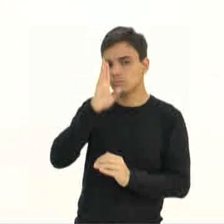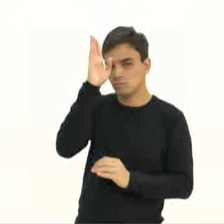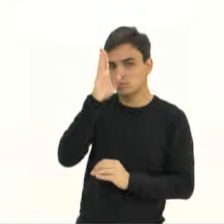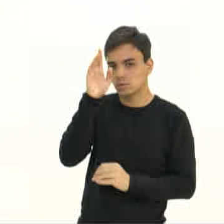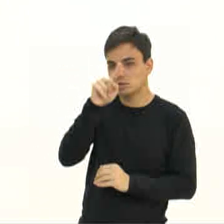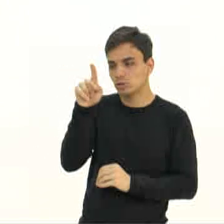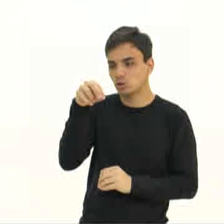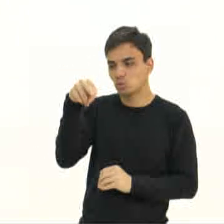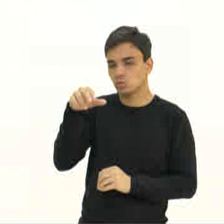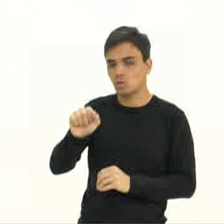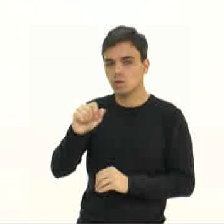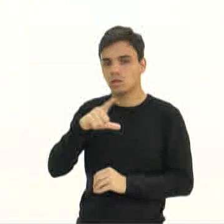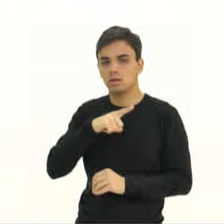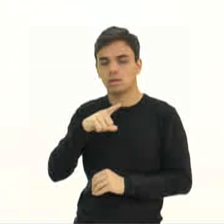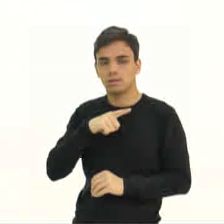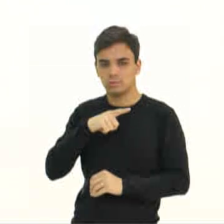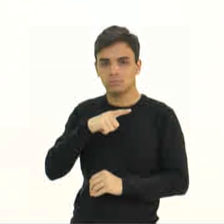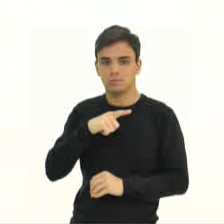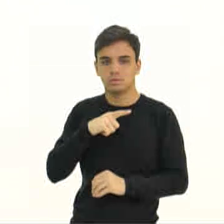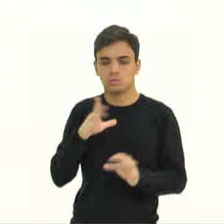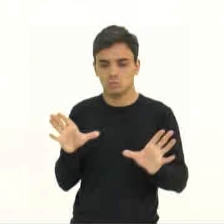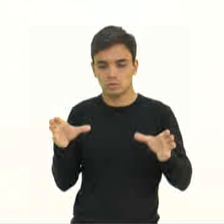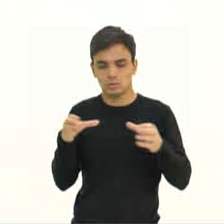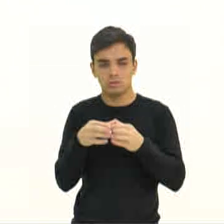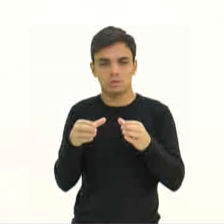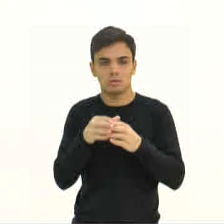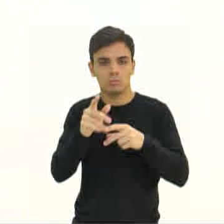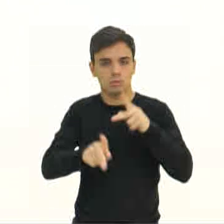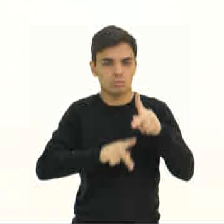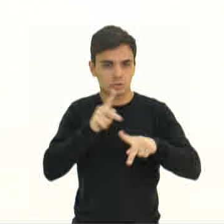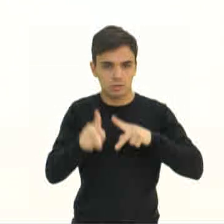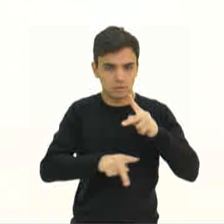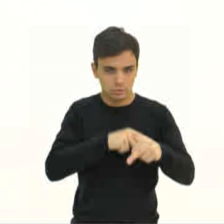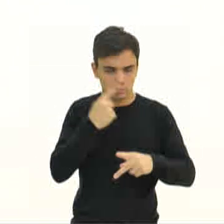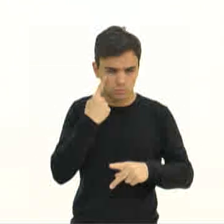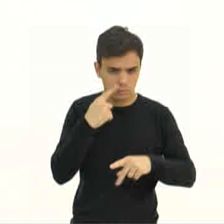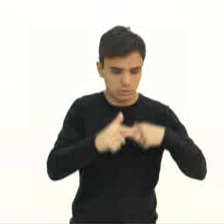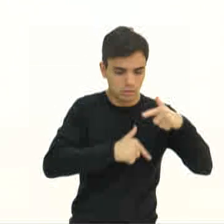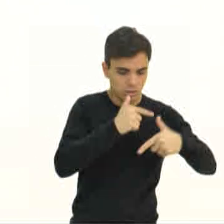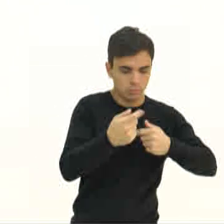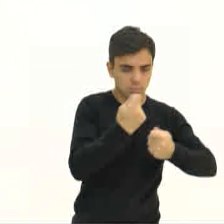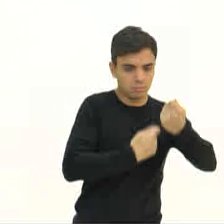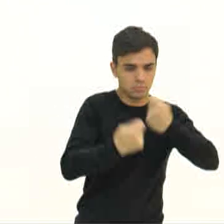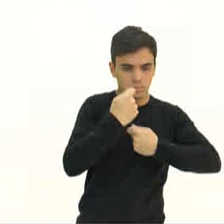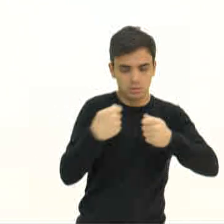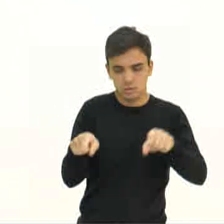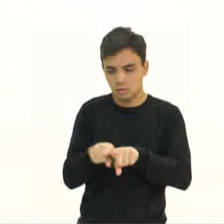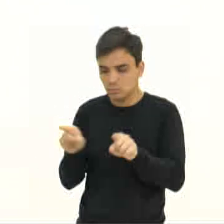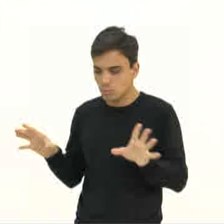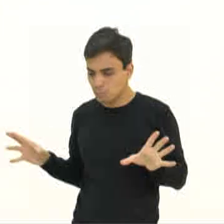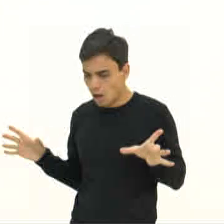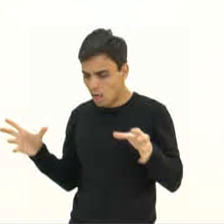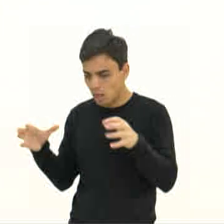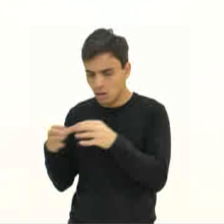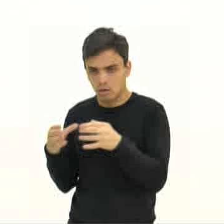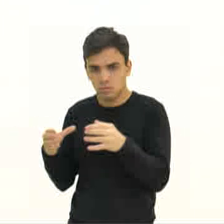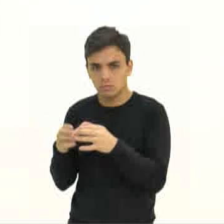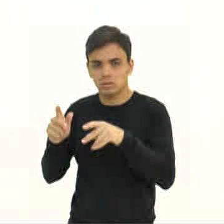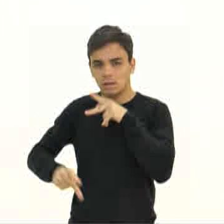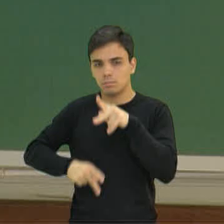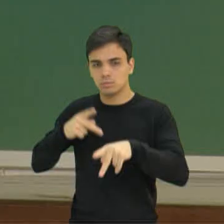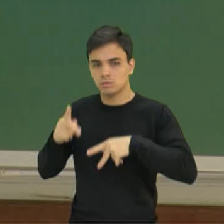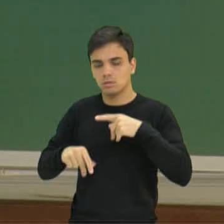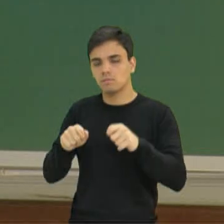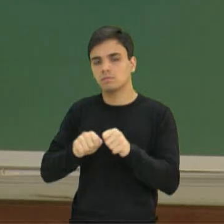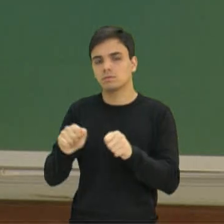está a maior concentração populacional do Nordeste. Então vejam que são atividades econômicas e concentração de população que fizeram com